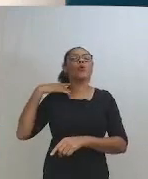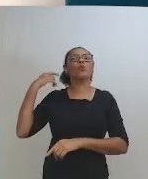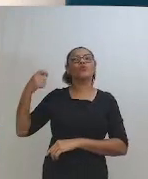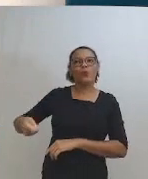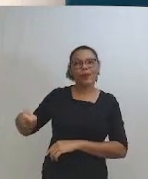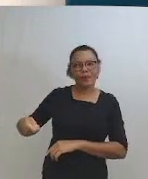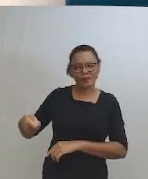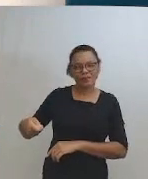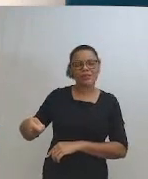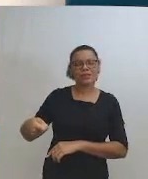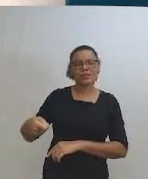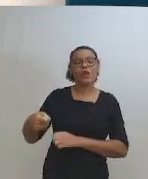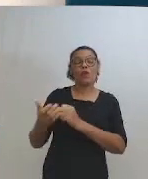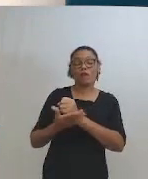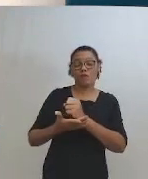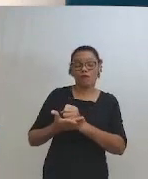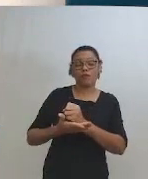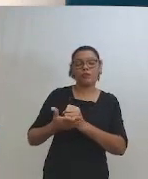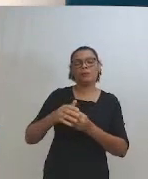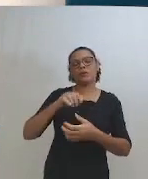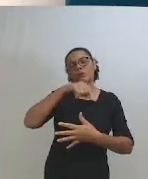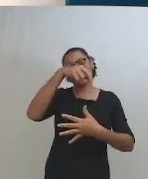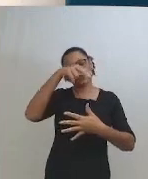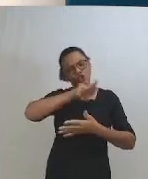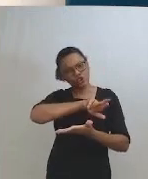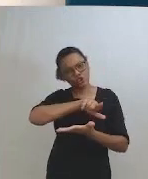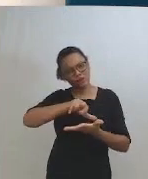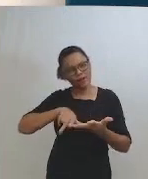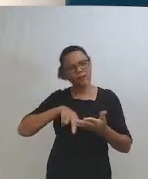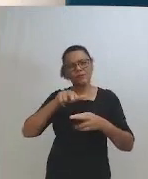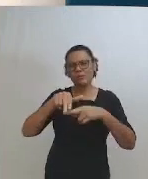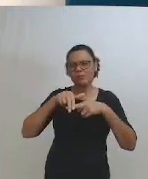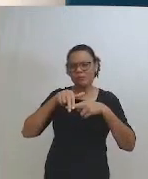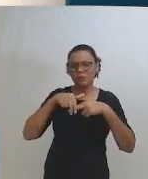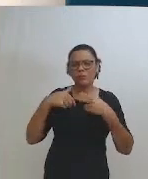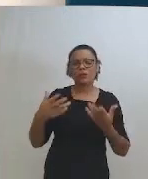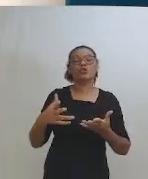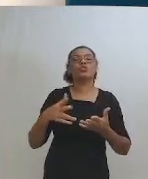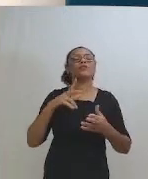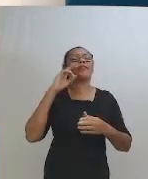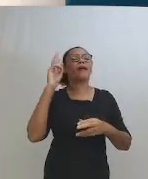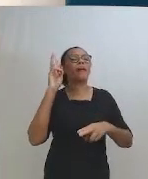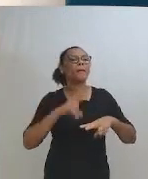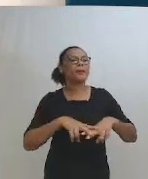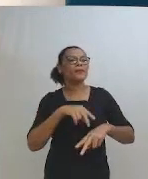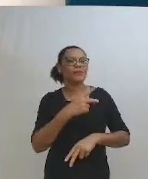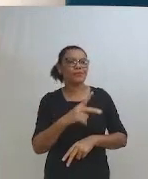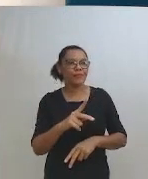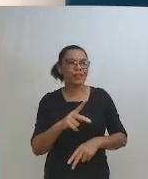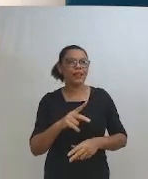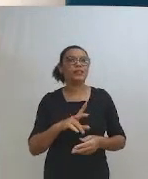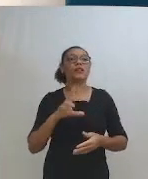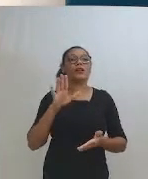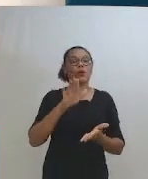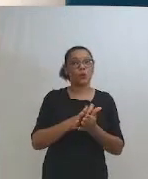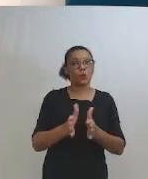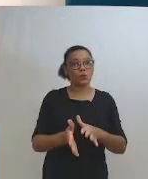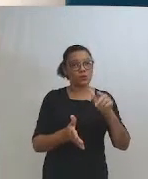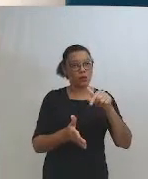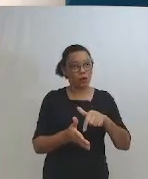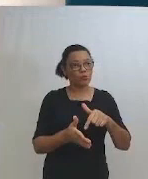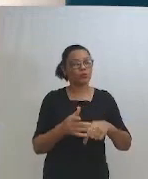fundamentou inúmeras vezes as razões da prisão. Os autos se encontram efetivamente